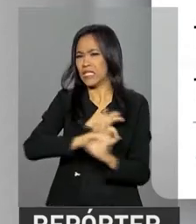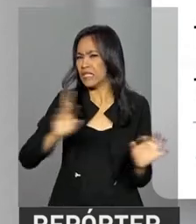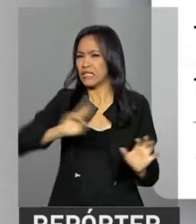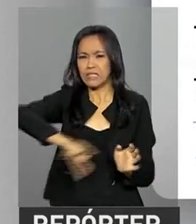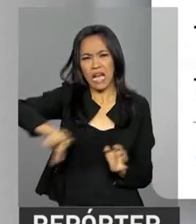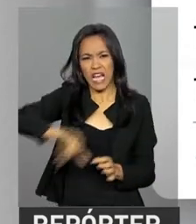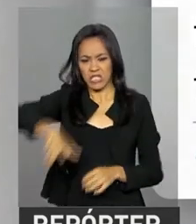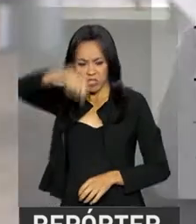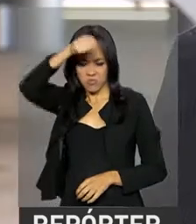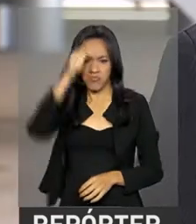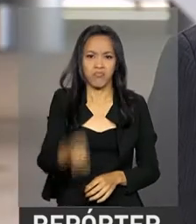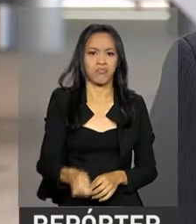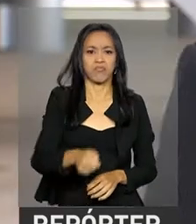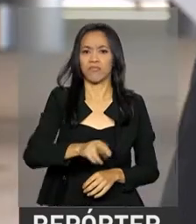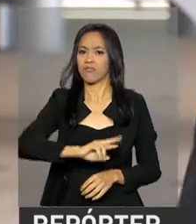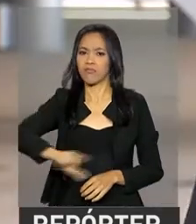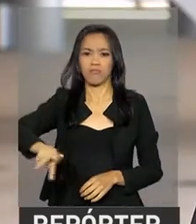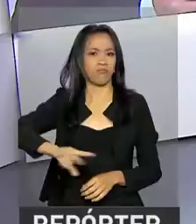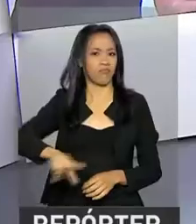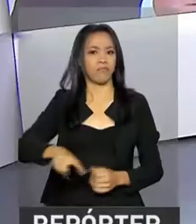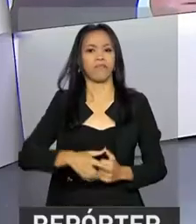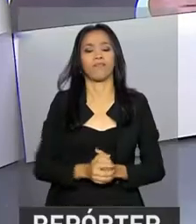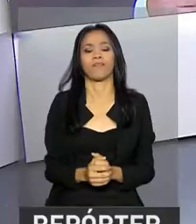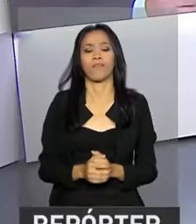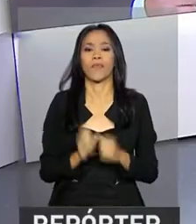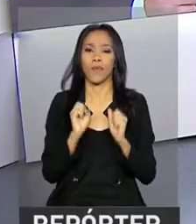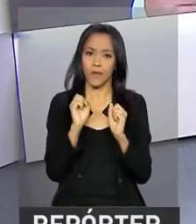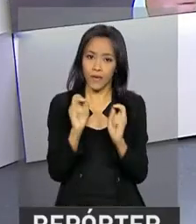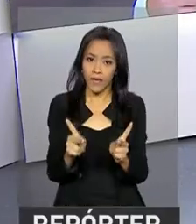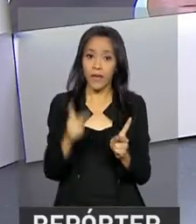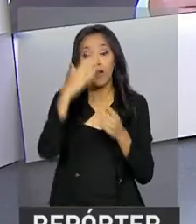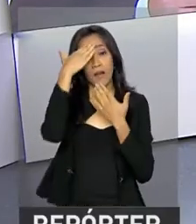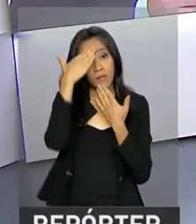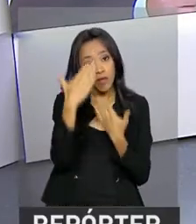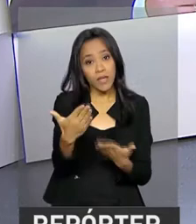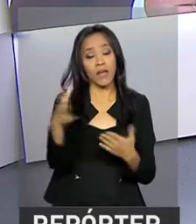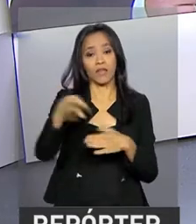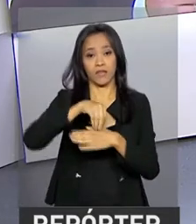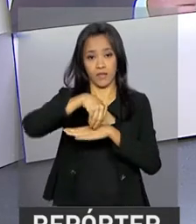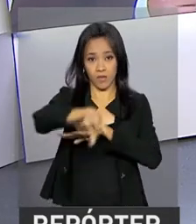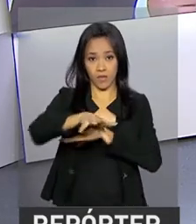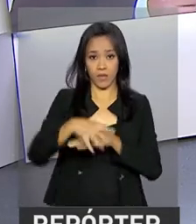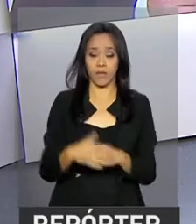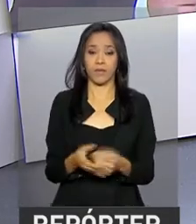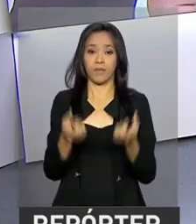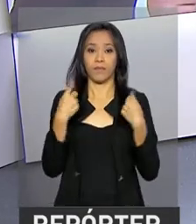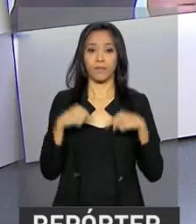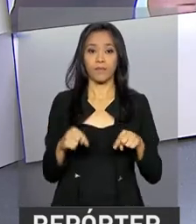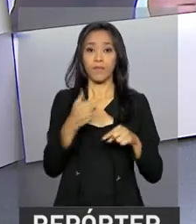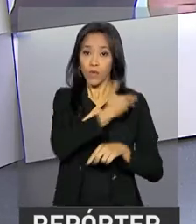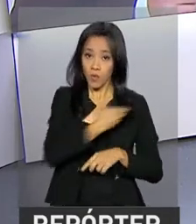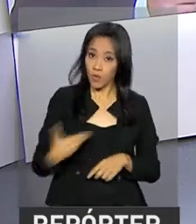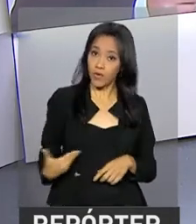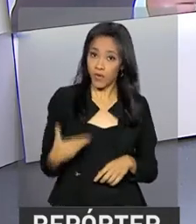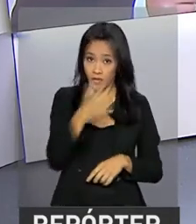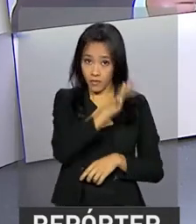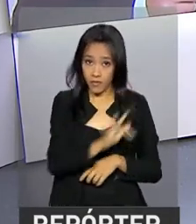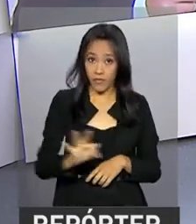violento. Leandro, volto com você. Tá ok, JP, obrigado pelas suas informações. E o governo